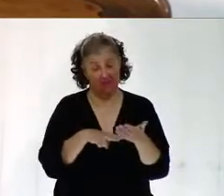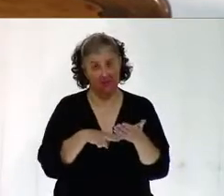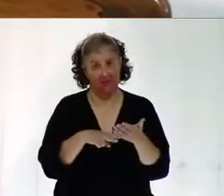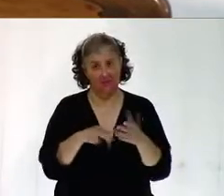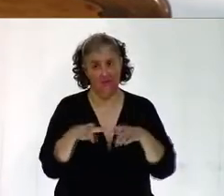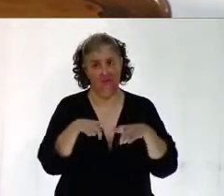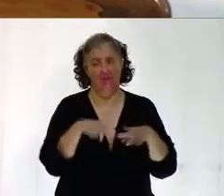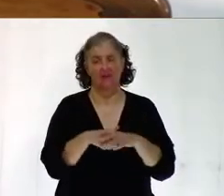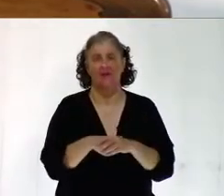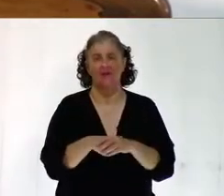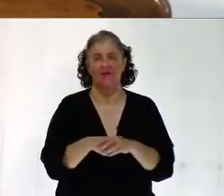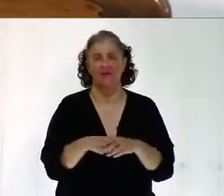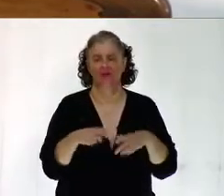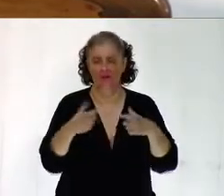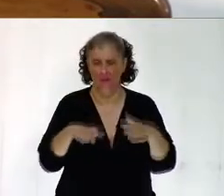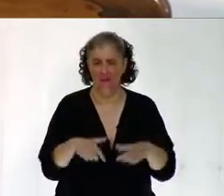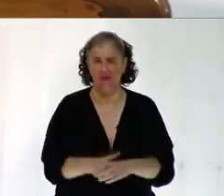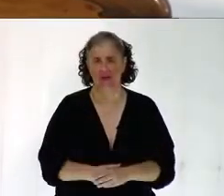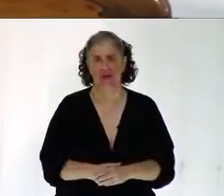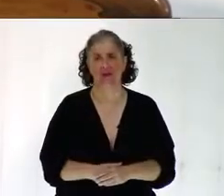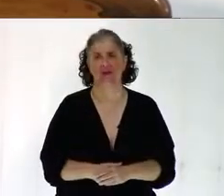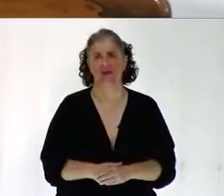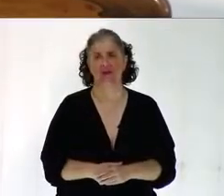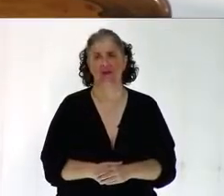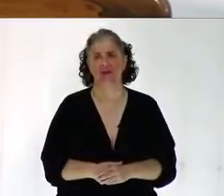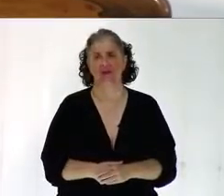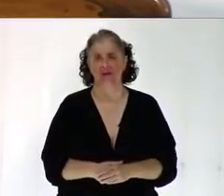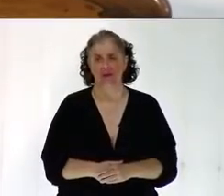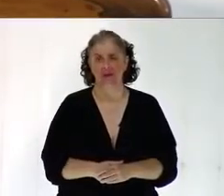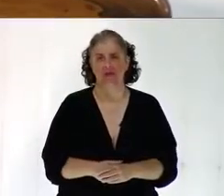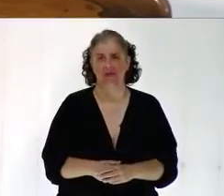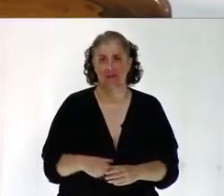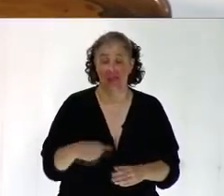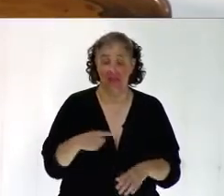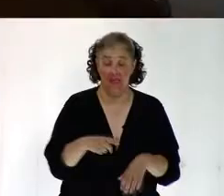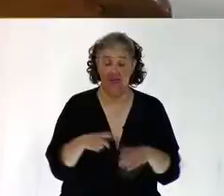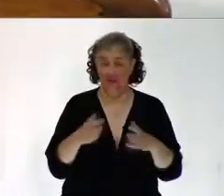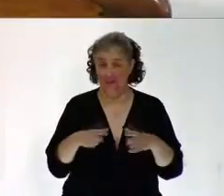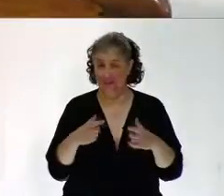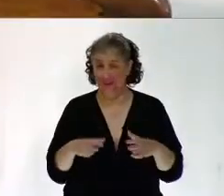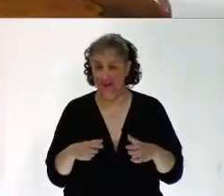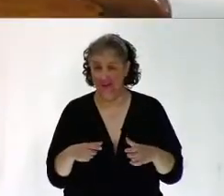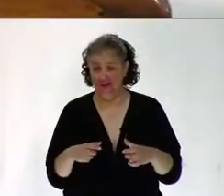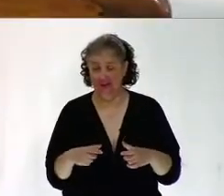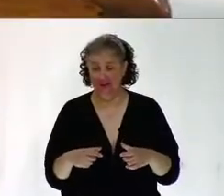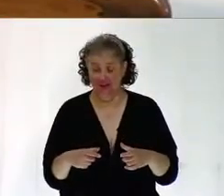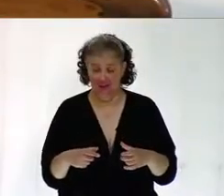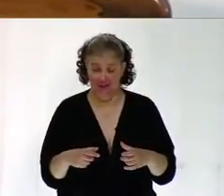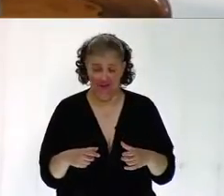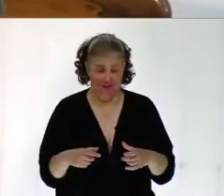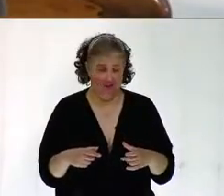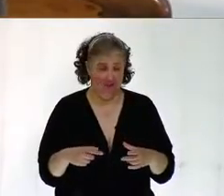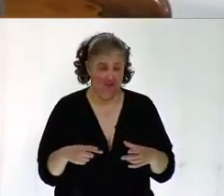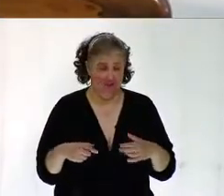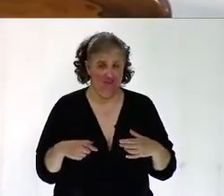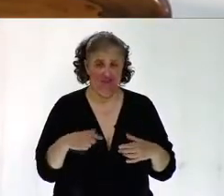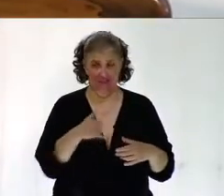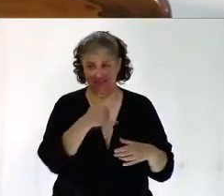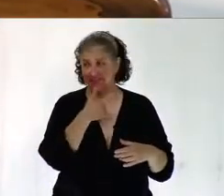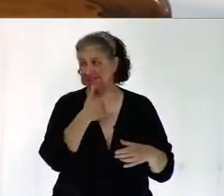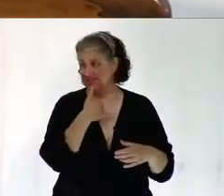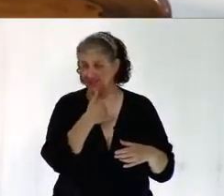neste lugar que por si só já traria qualquer um de nós um certo desgosto